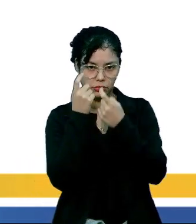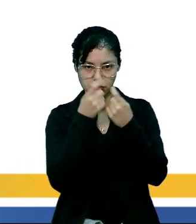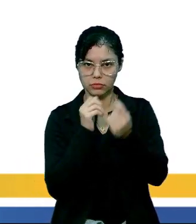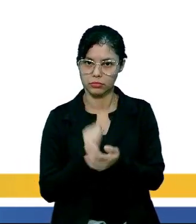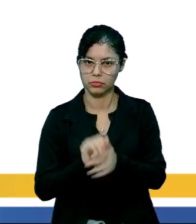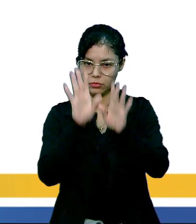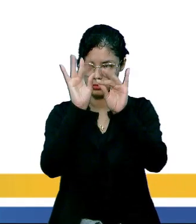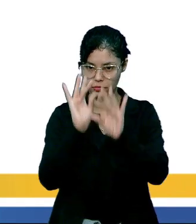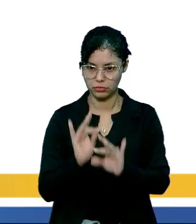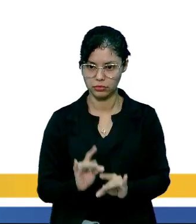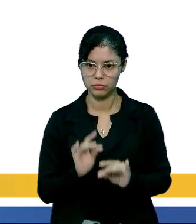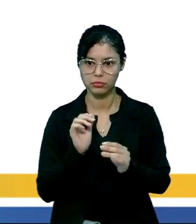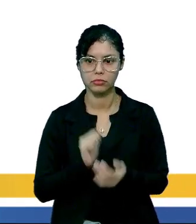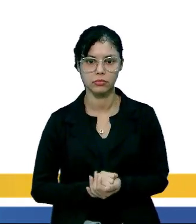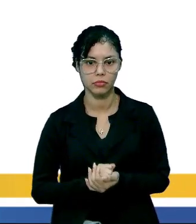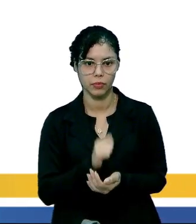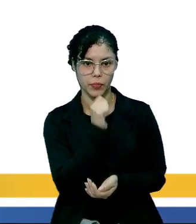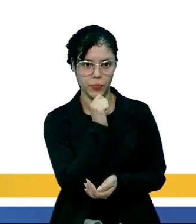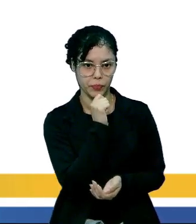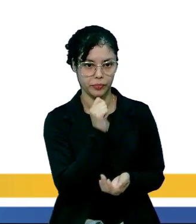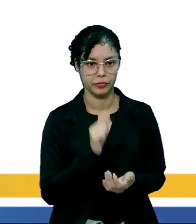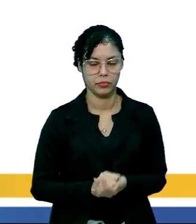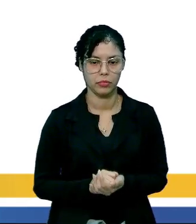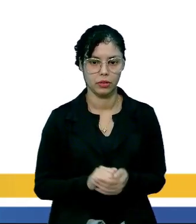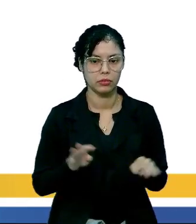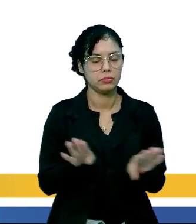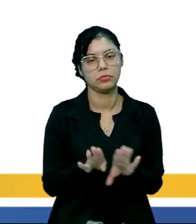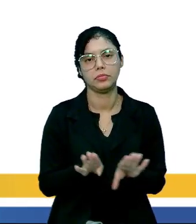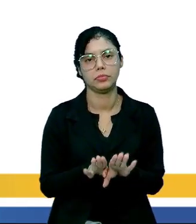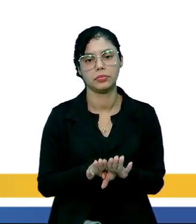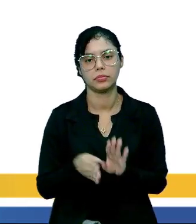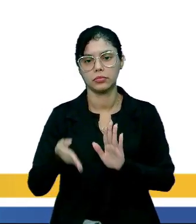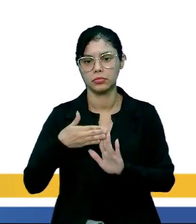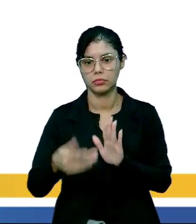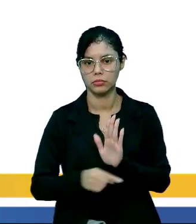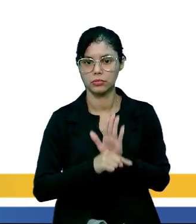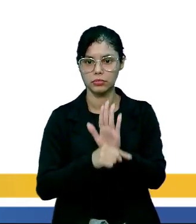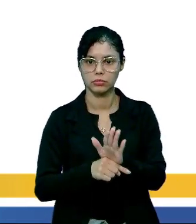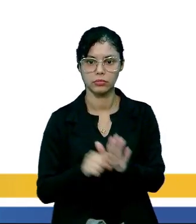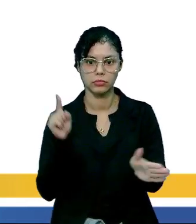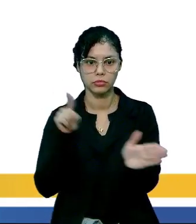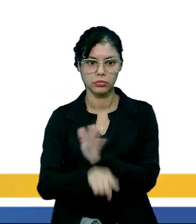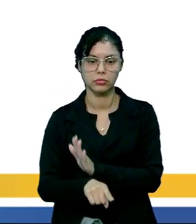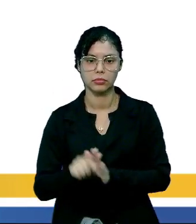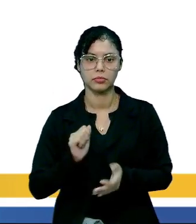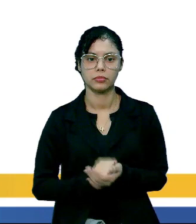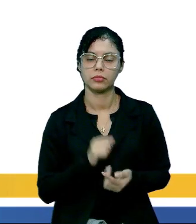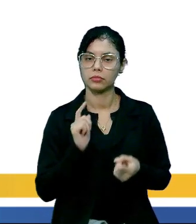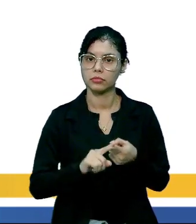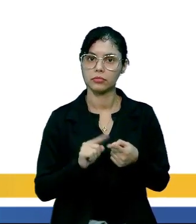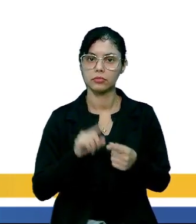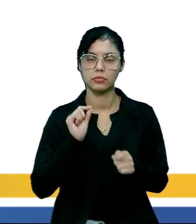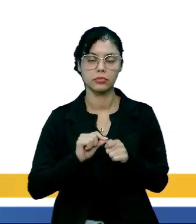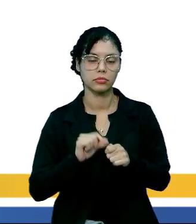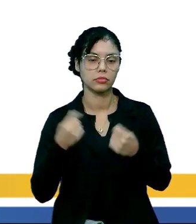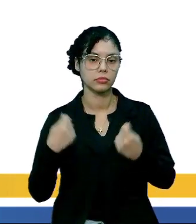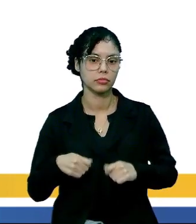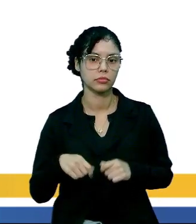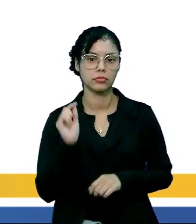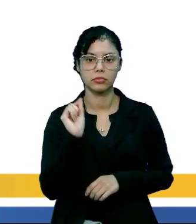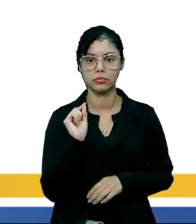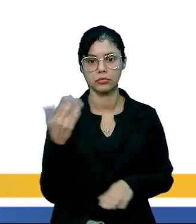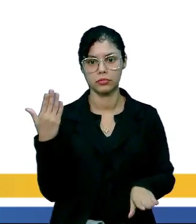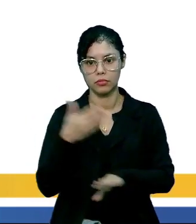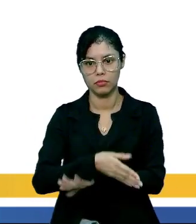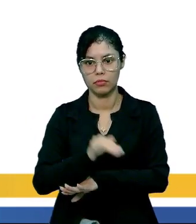o detalhamento e a qualidade dessa sua primeira proposta. Vamos dizer que é a primeira, né? Porque você tem que colocar nessa proposta